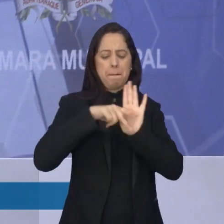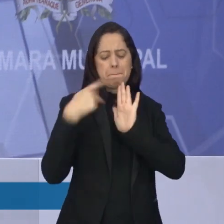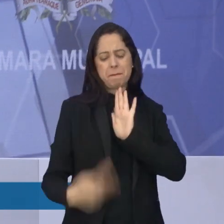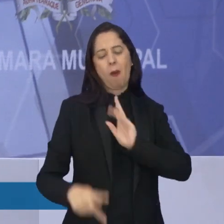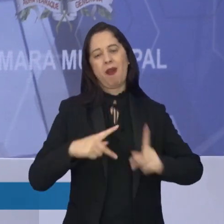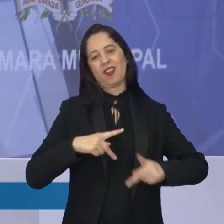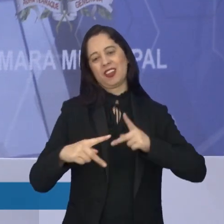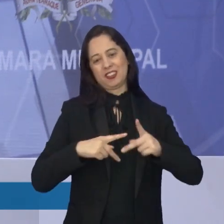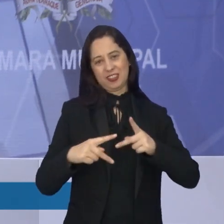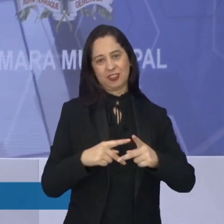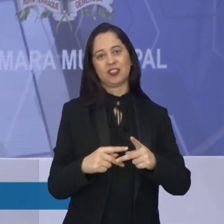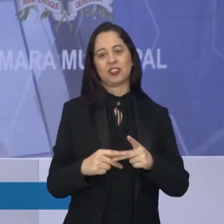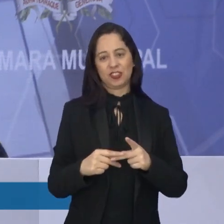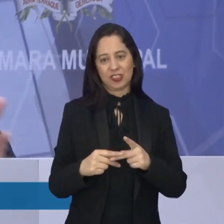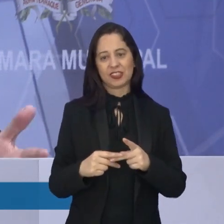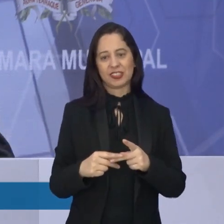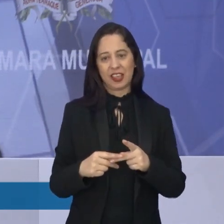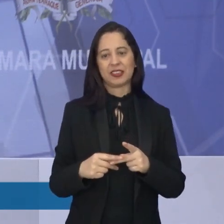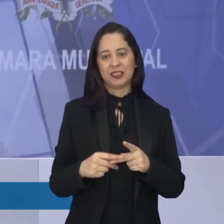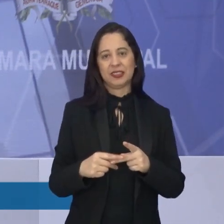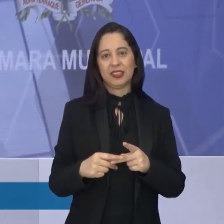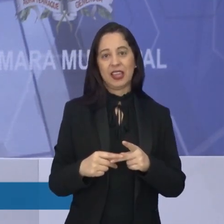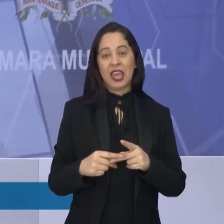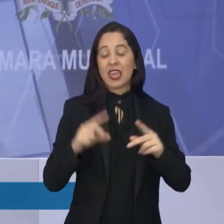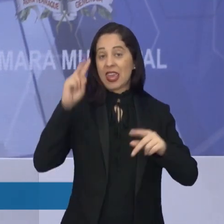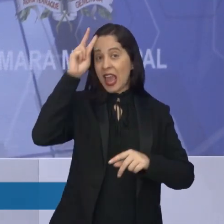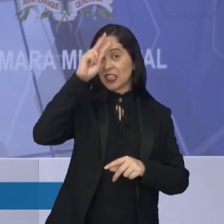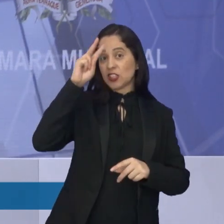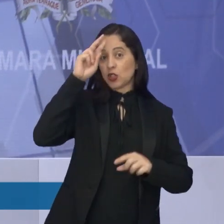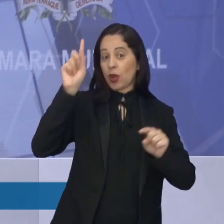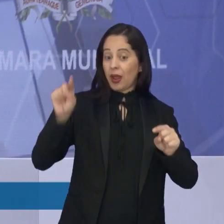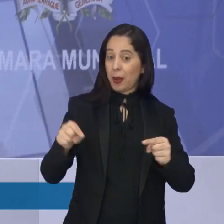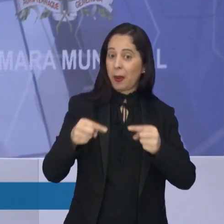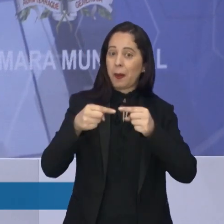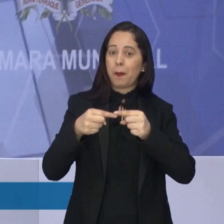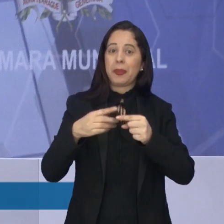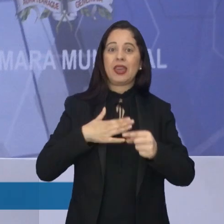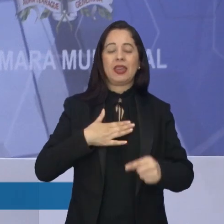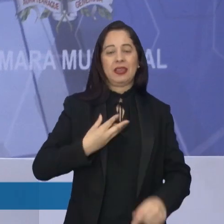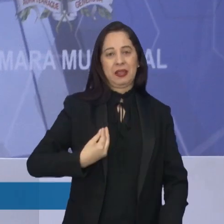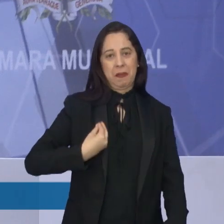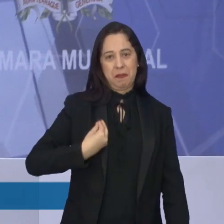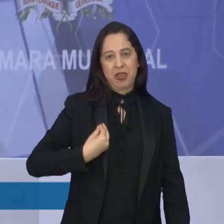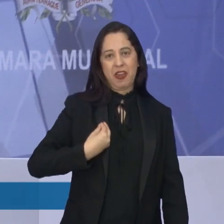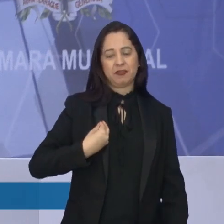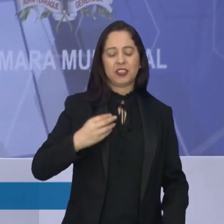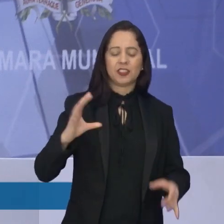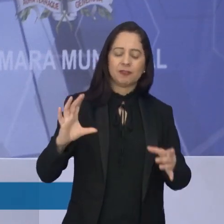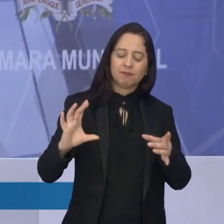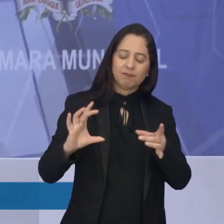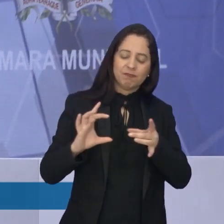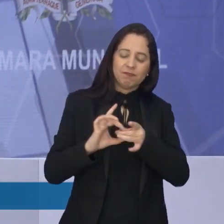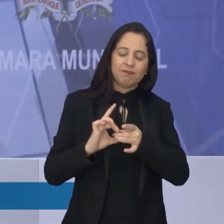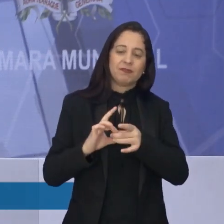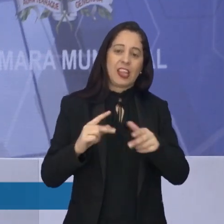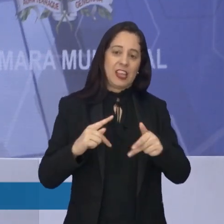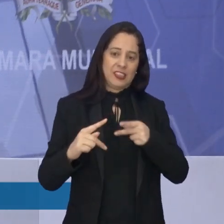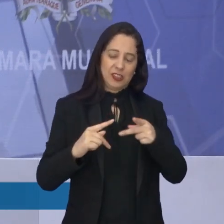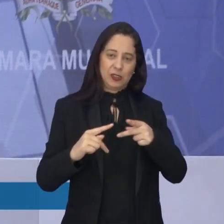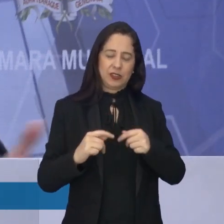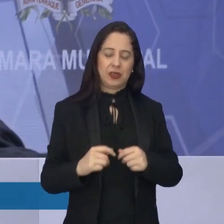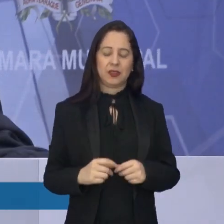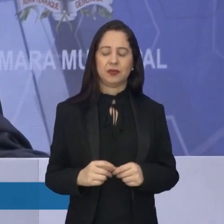história comporia uma boa metáfora, portanto, da minha ligação com a cidade, quis compartilhar com